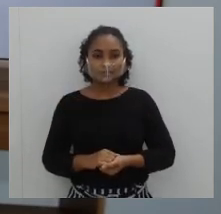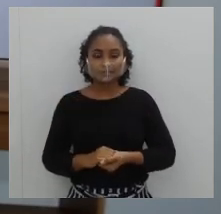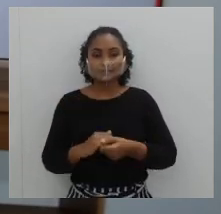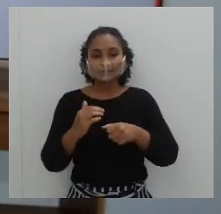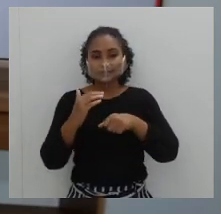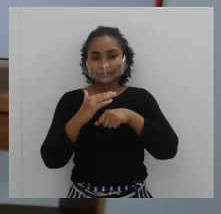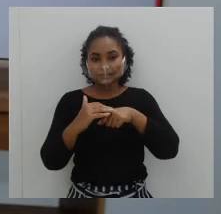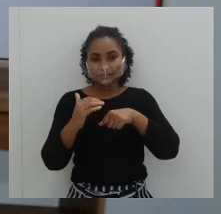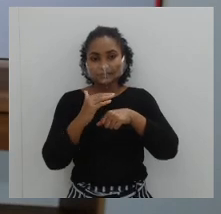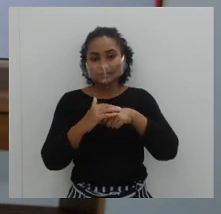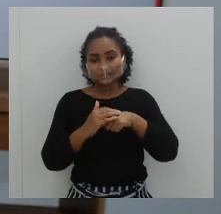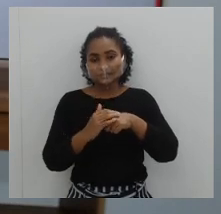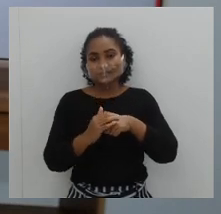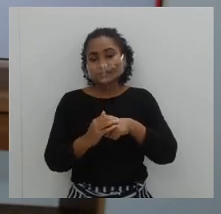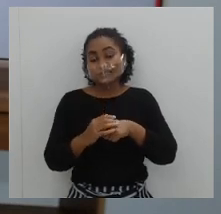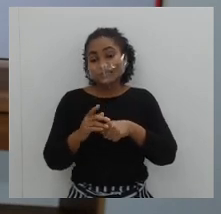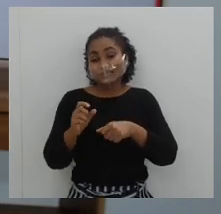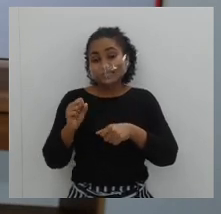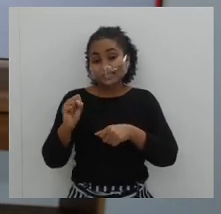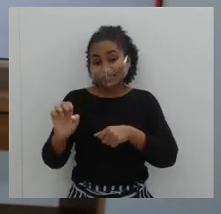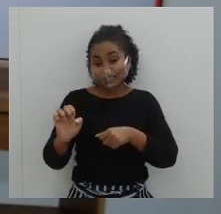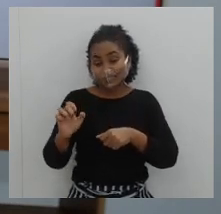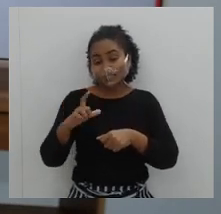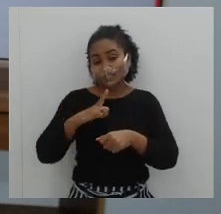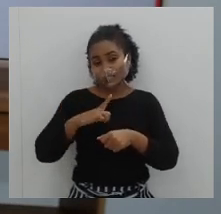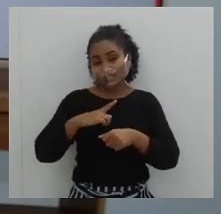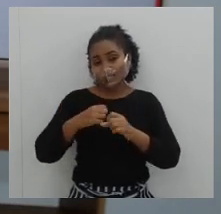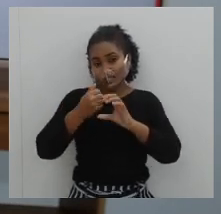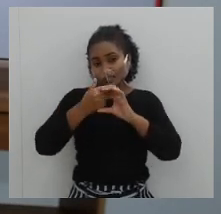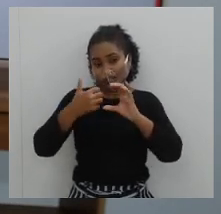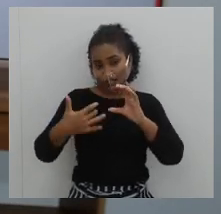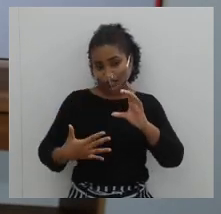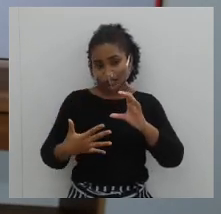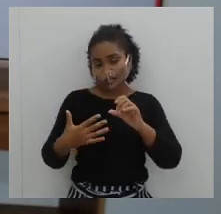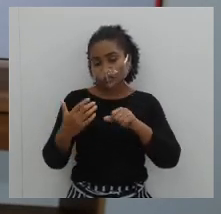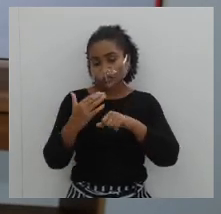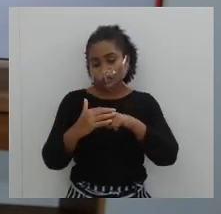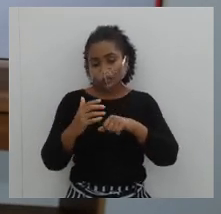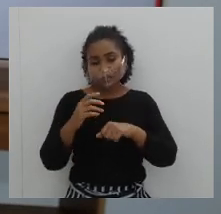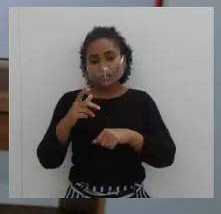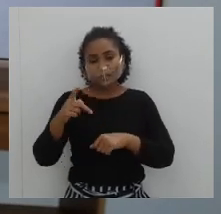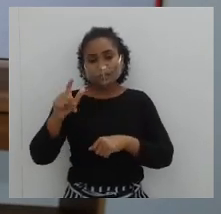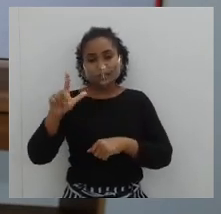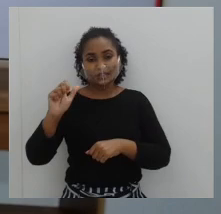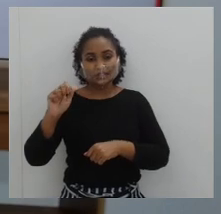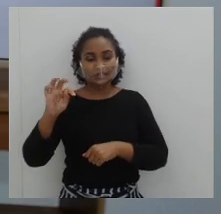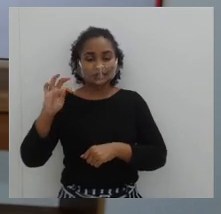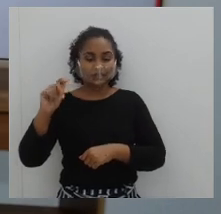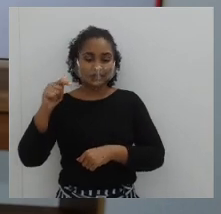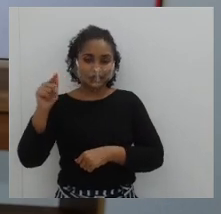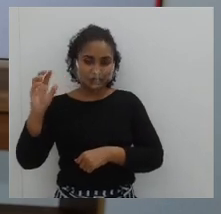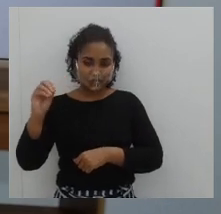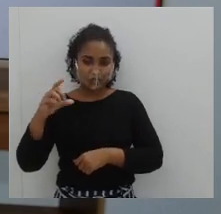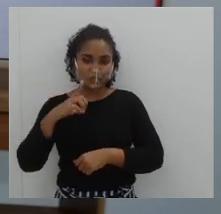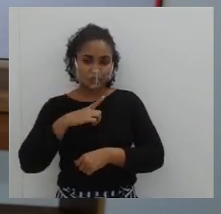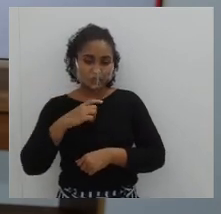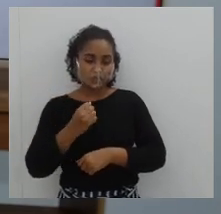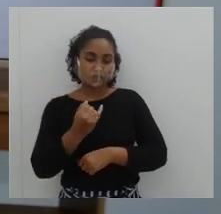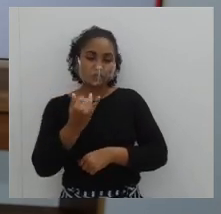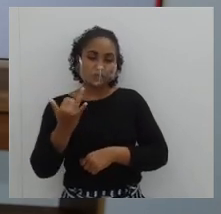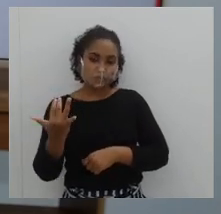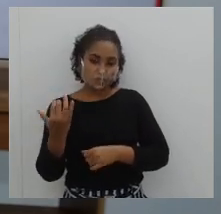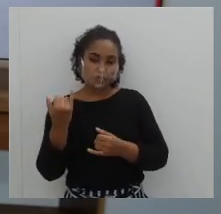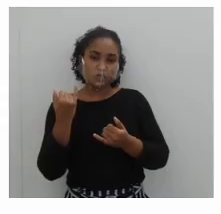Denominamos um poliedro de Platão se ele atende aos seguintes requisitos. As faces possuem o mesmo número de